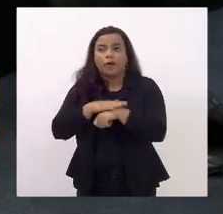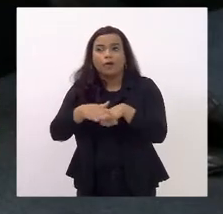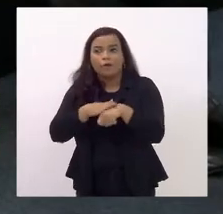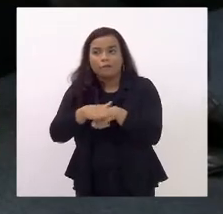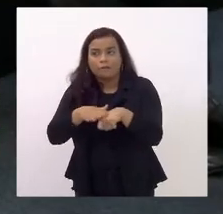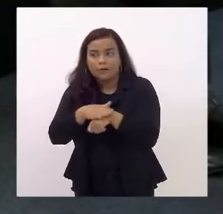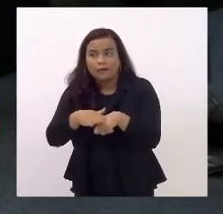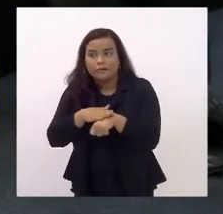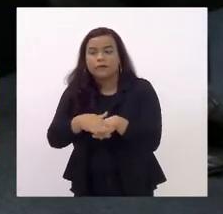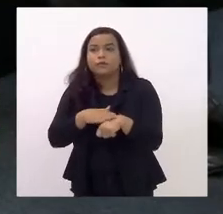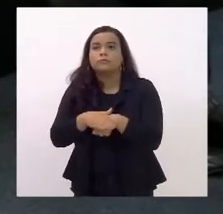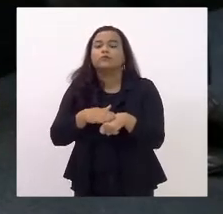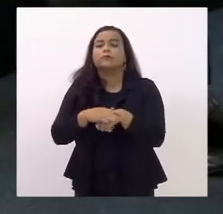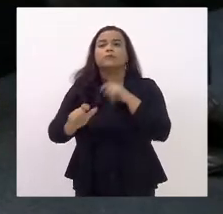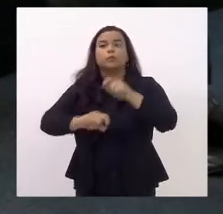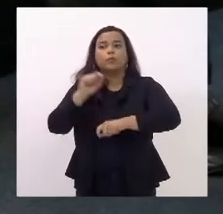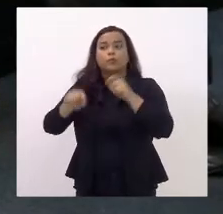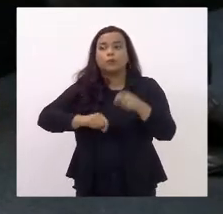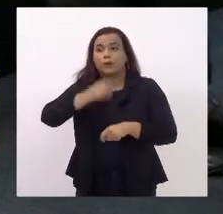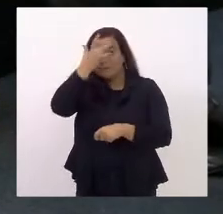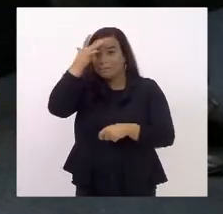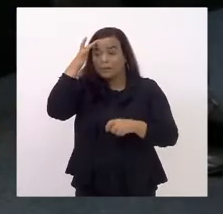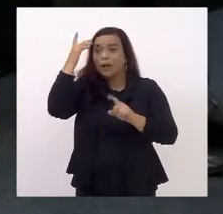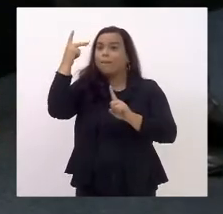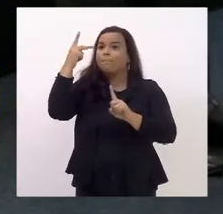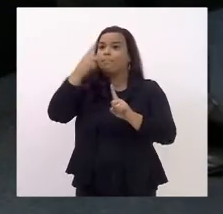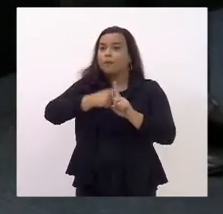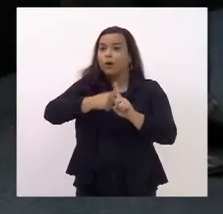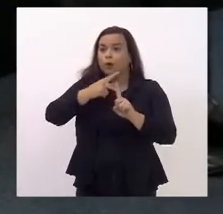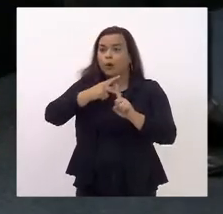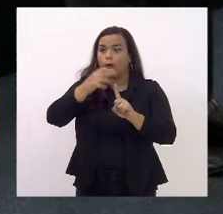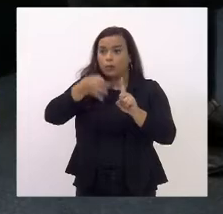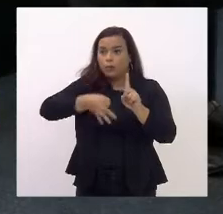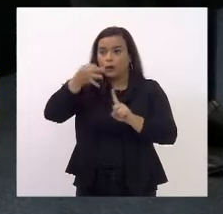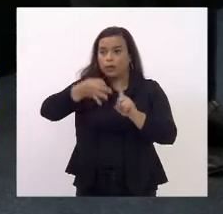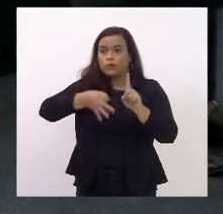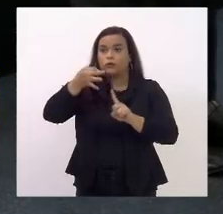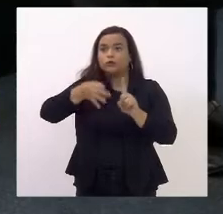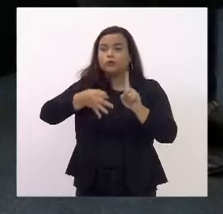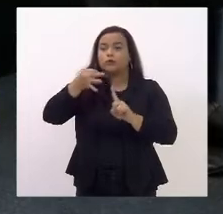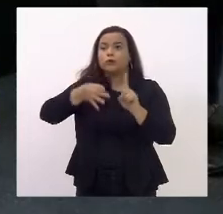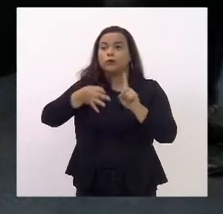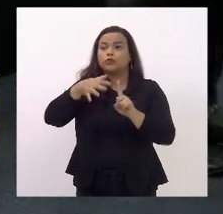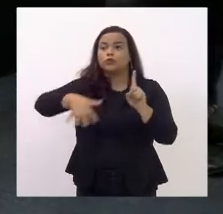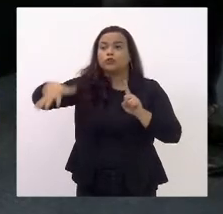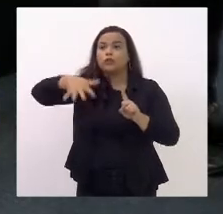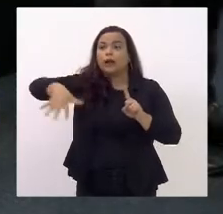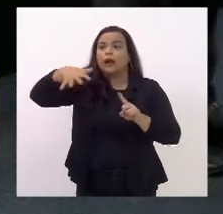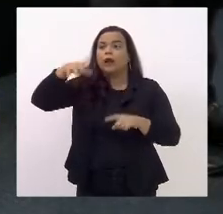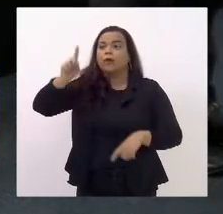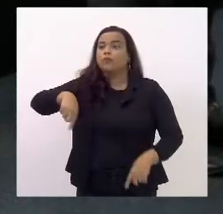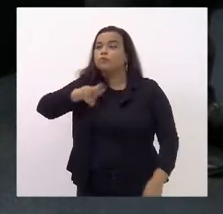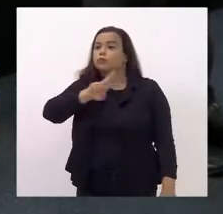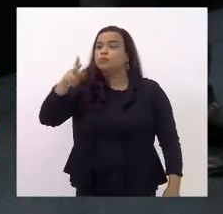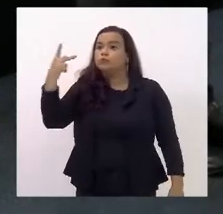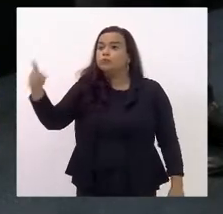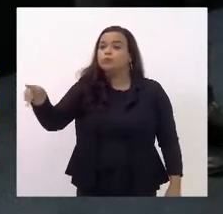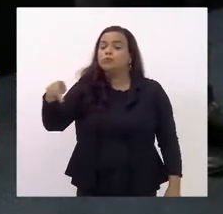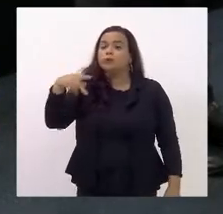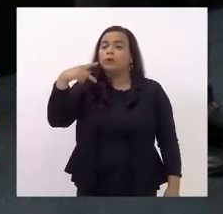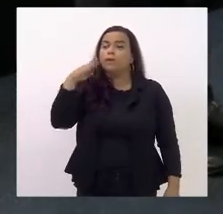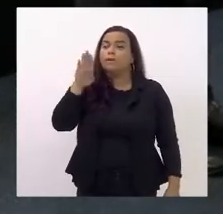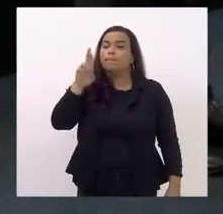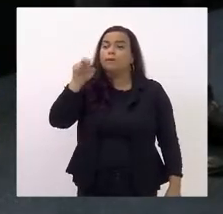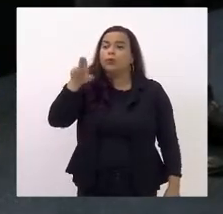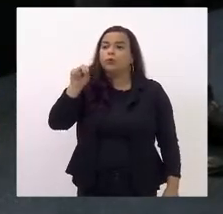conversa com o procurador-geral Bruno Dubê, porque tem um parecer da